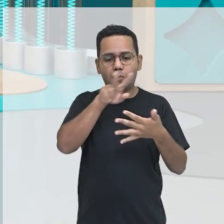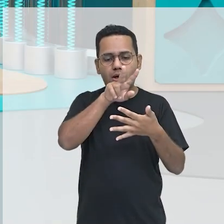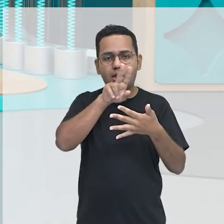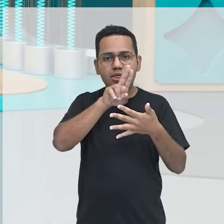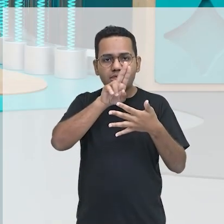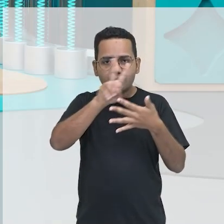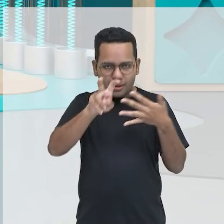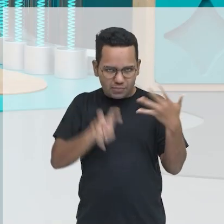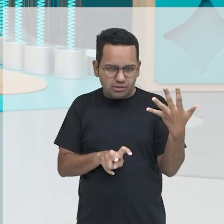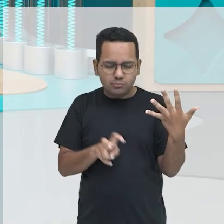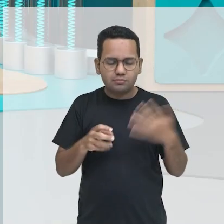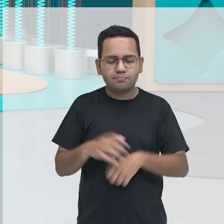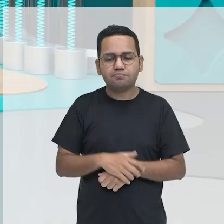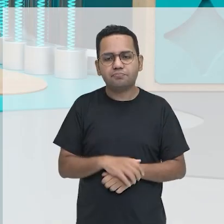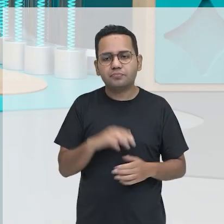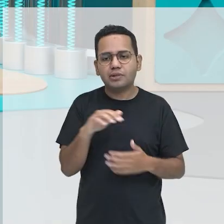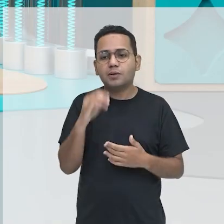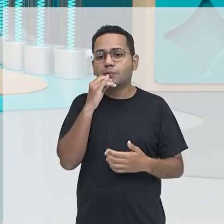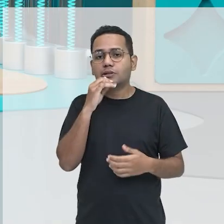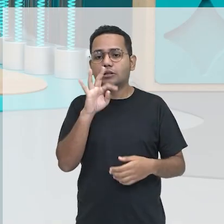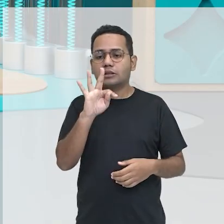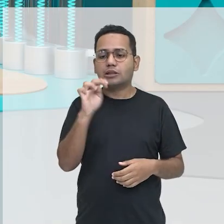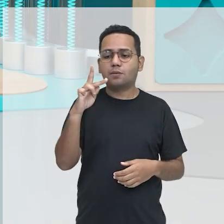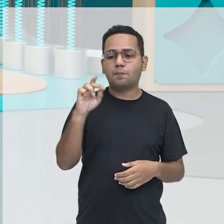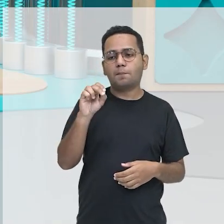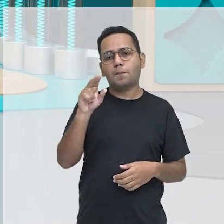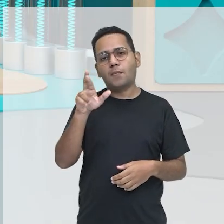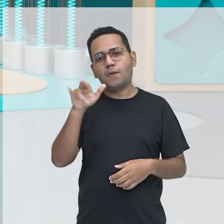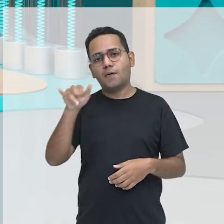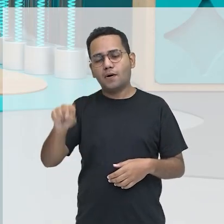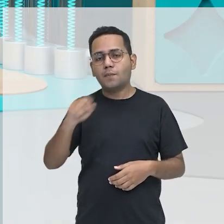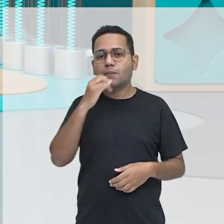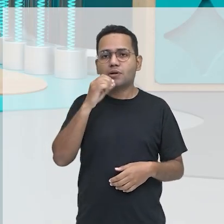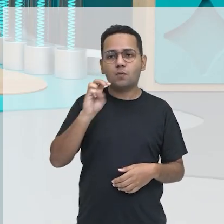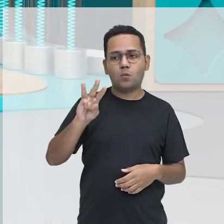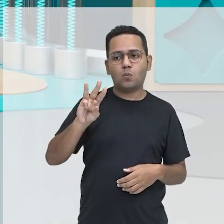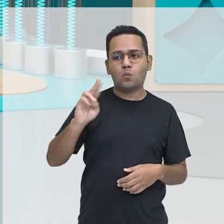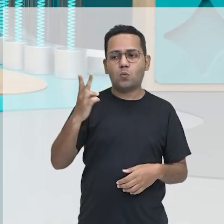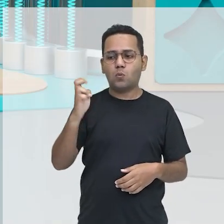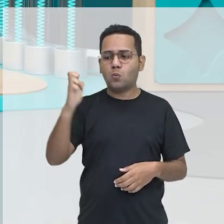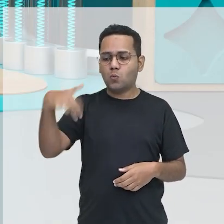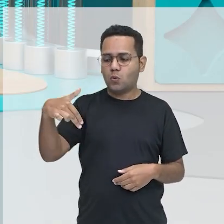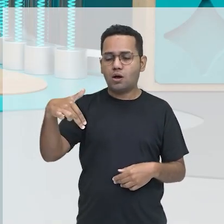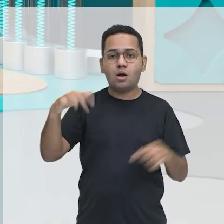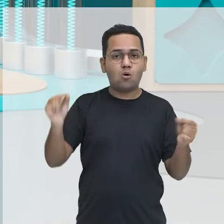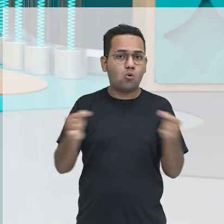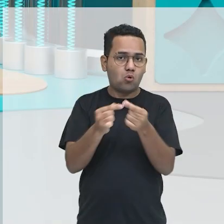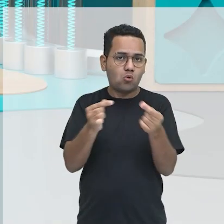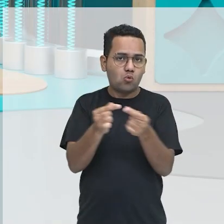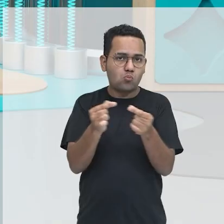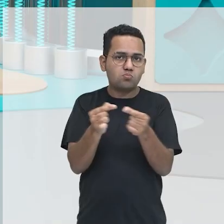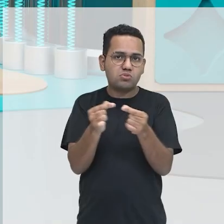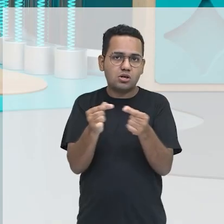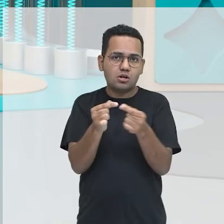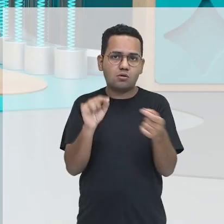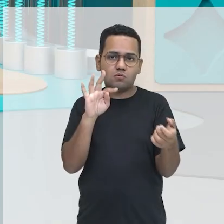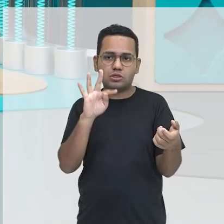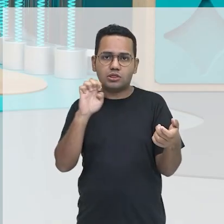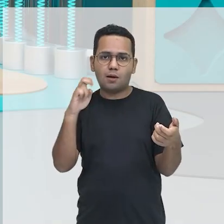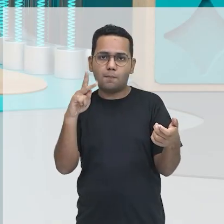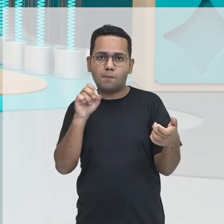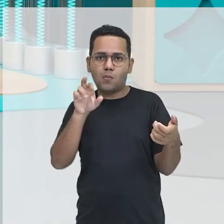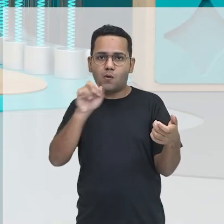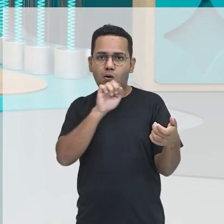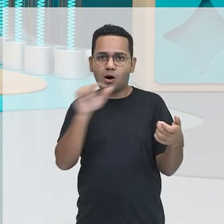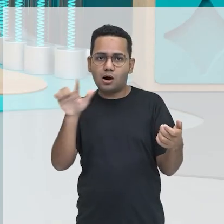um conectivo temporal, when, por exemplo, é uma oração subordinada temporal. Se